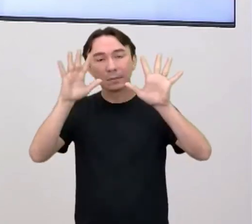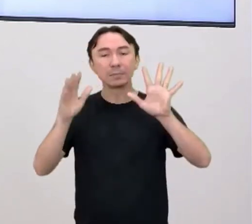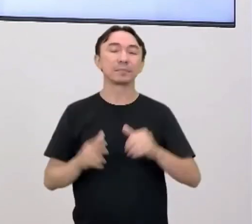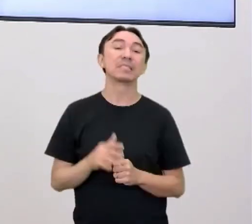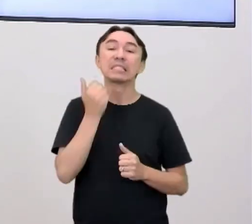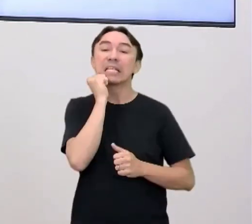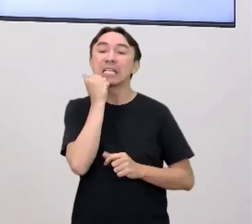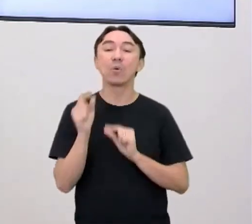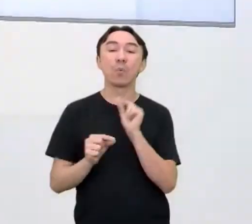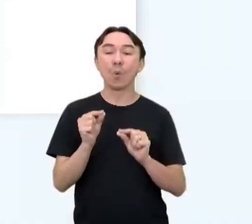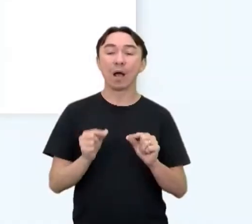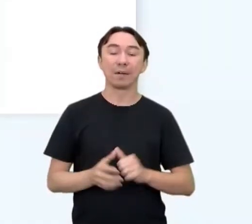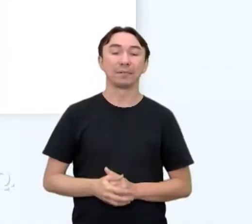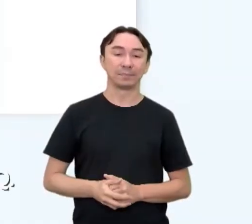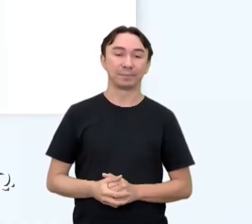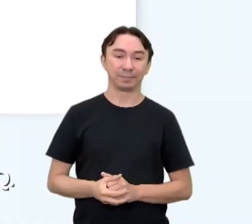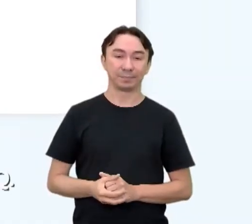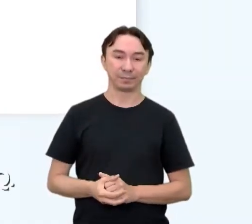ciência. Vamos lá?